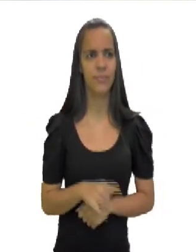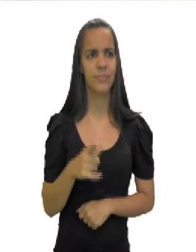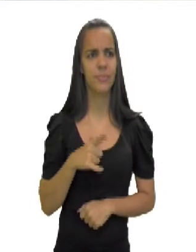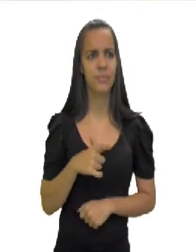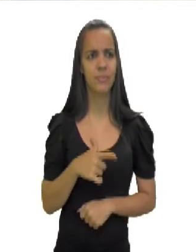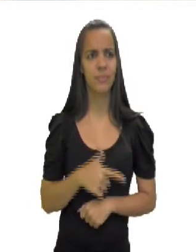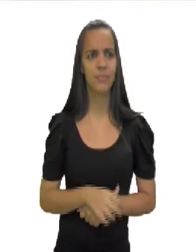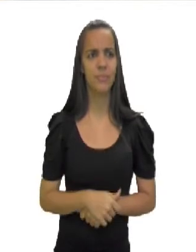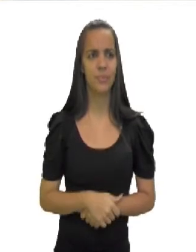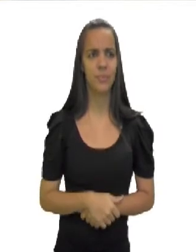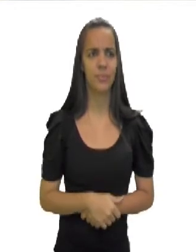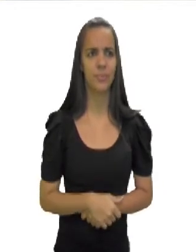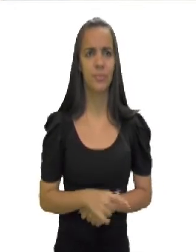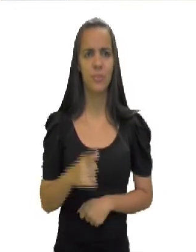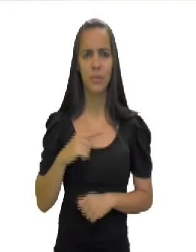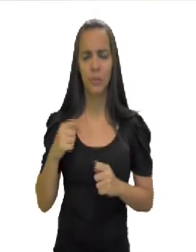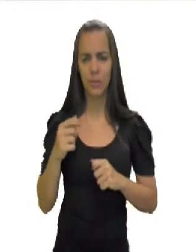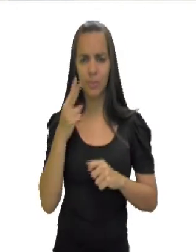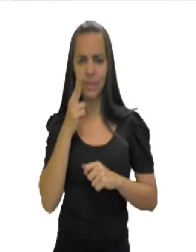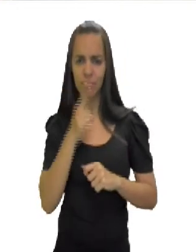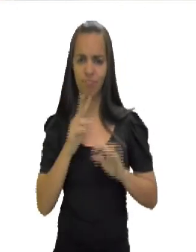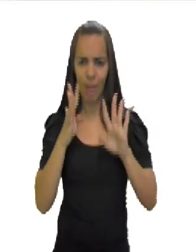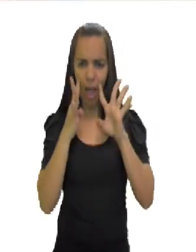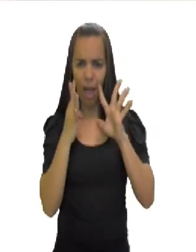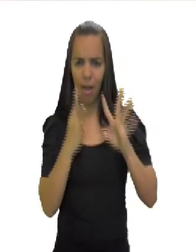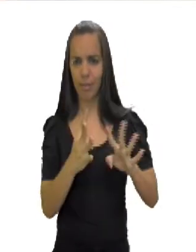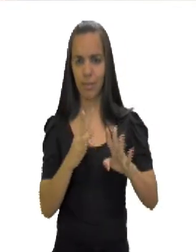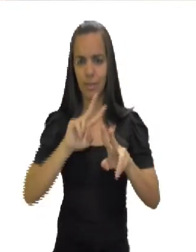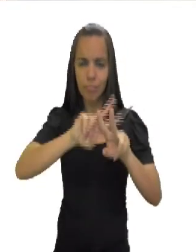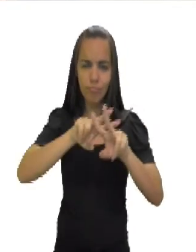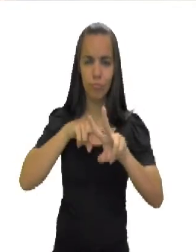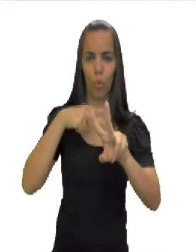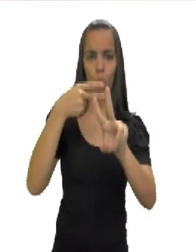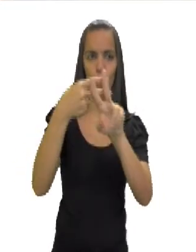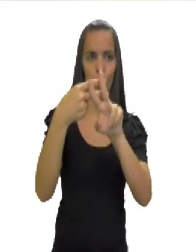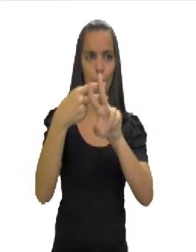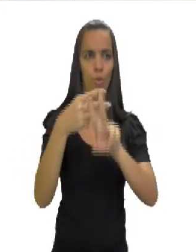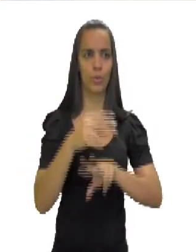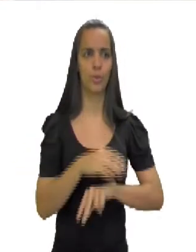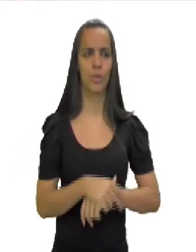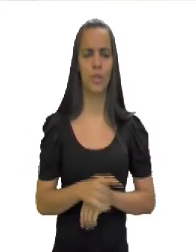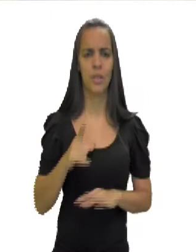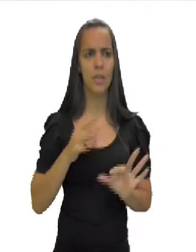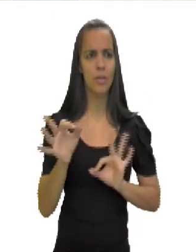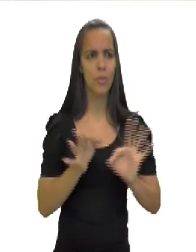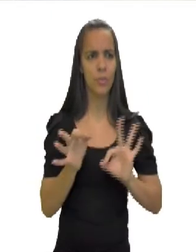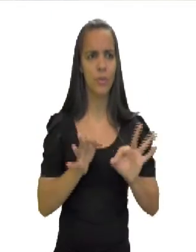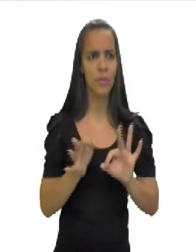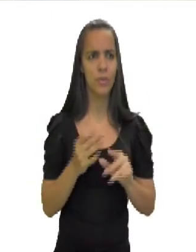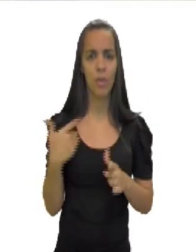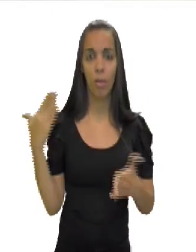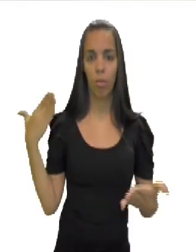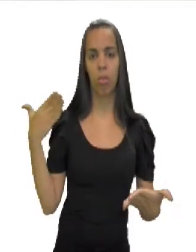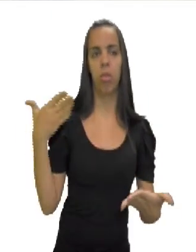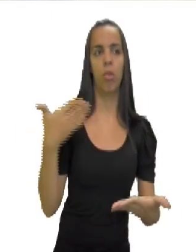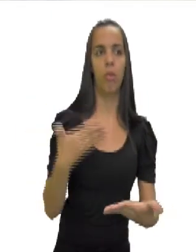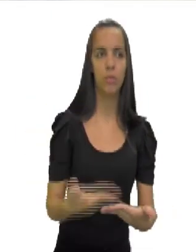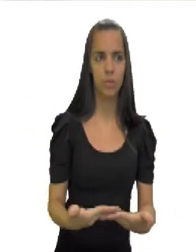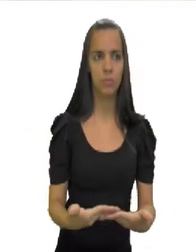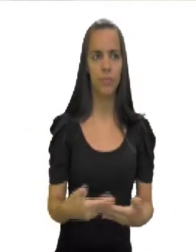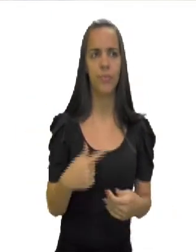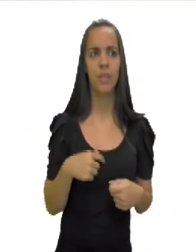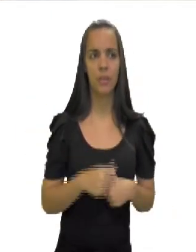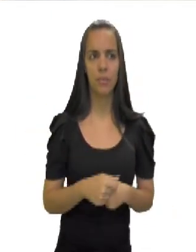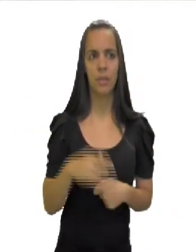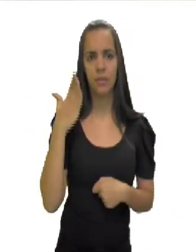ser redobrada. Alimentar bem para que esse processo chegue ao final, pelo